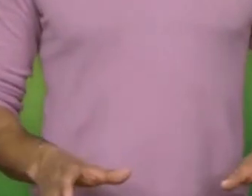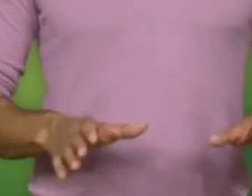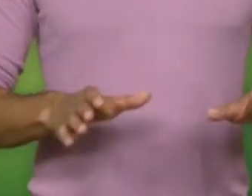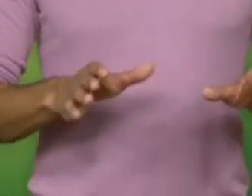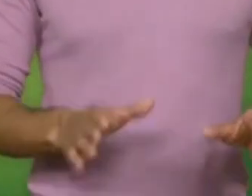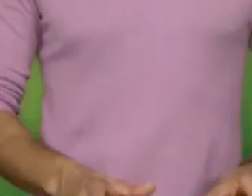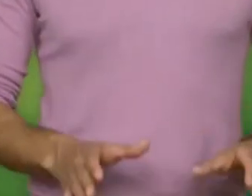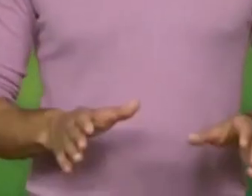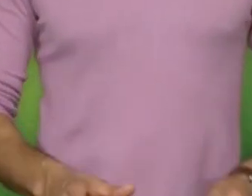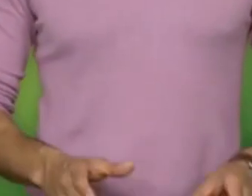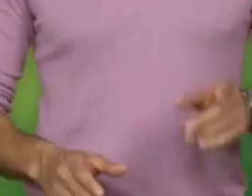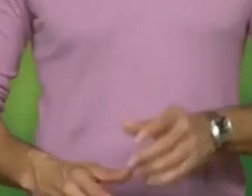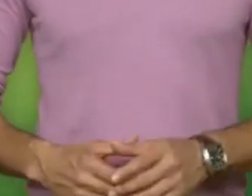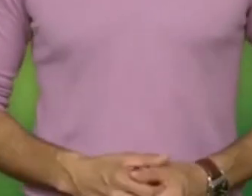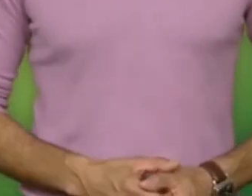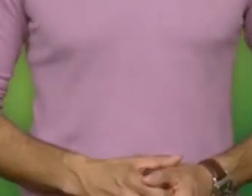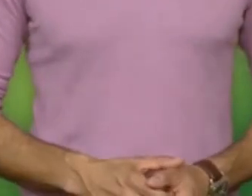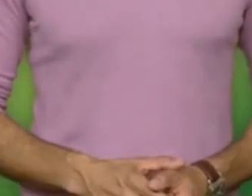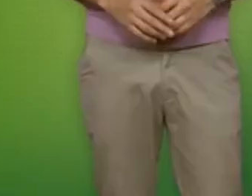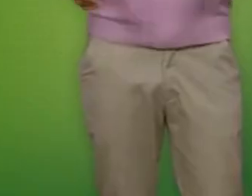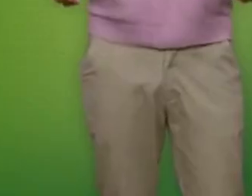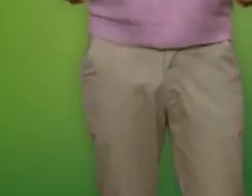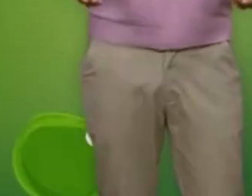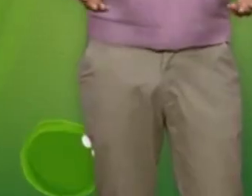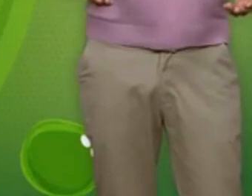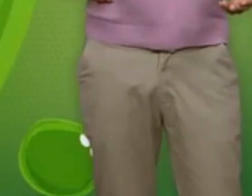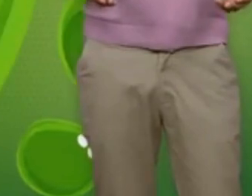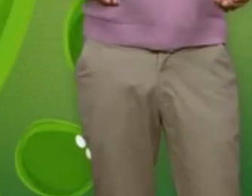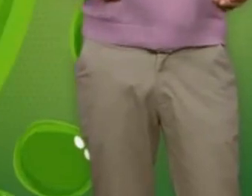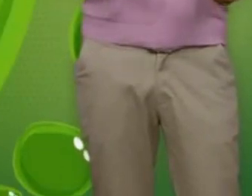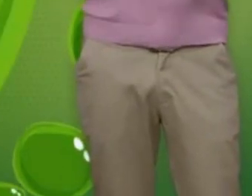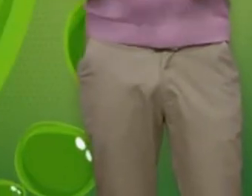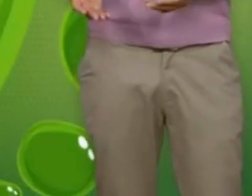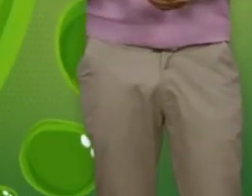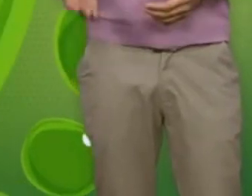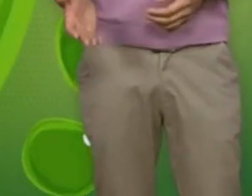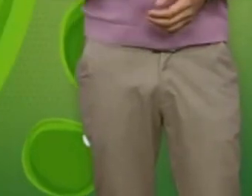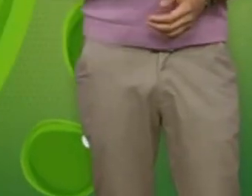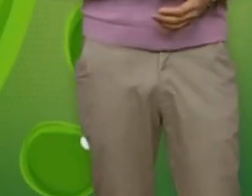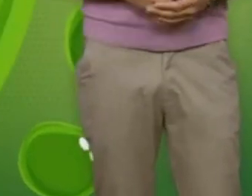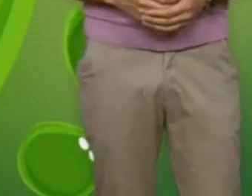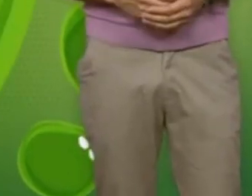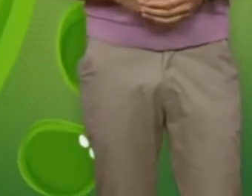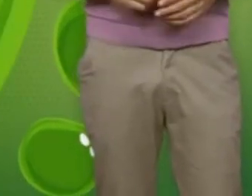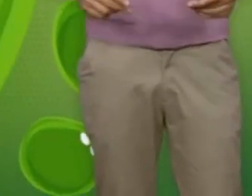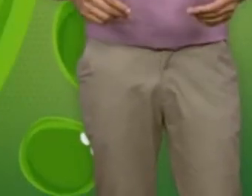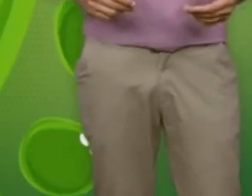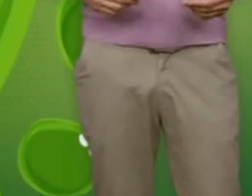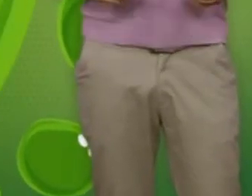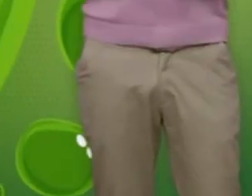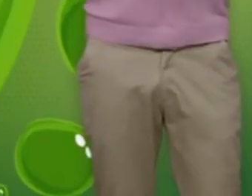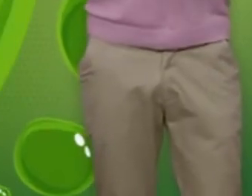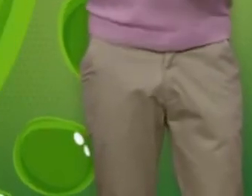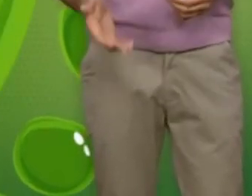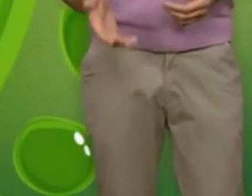popularmente conhecida como Novo Código Florestal. É nessa lei que aparece a Área de Preservação Permanente, que tem a função de conservar